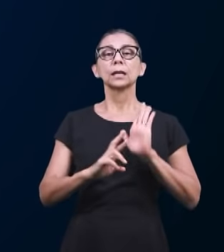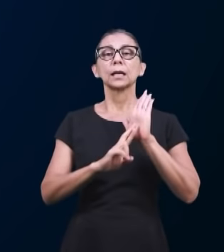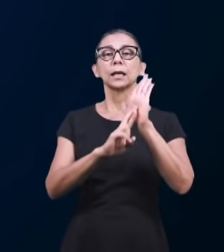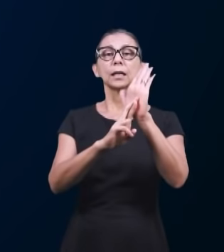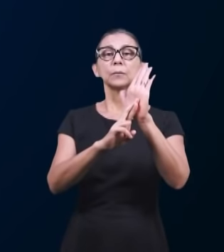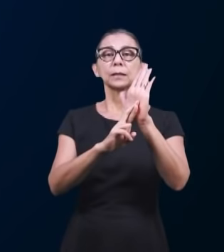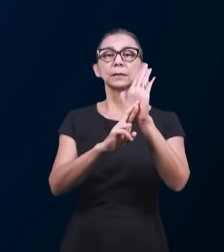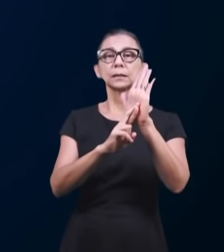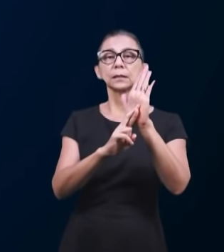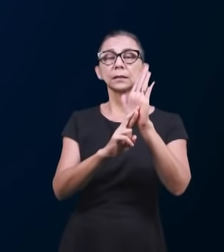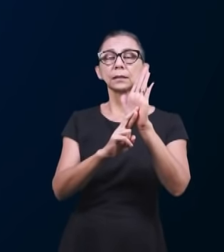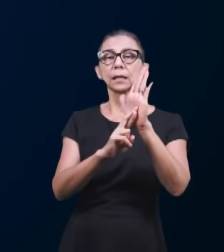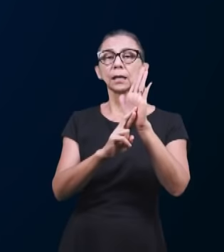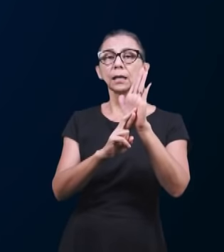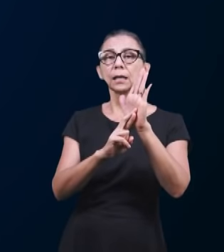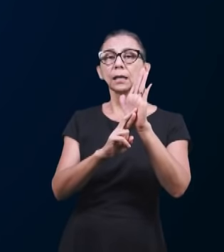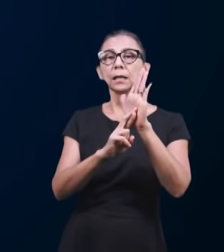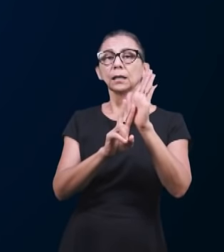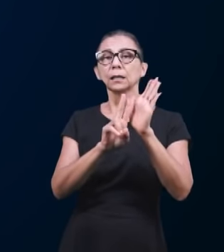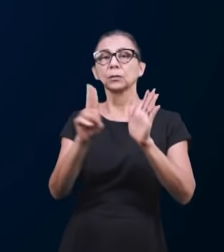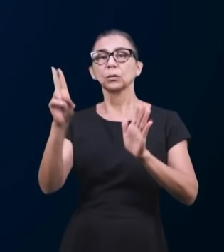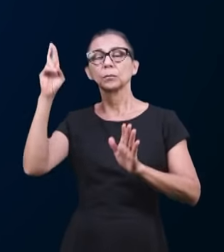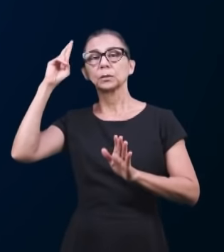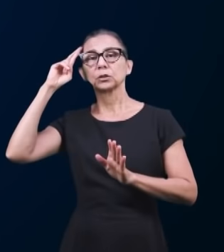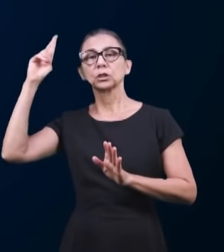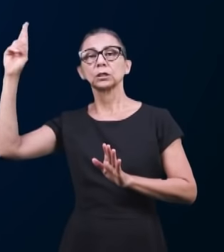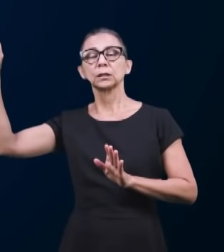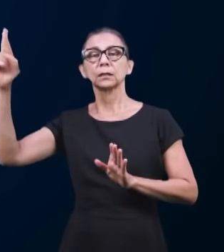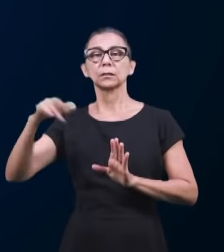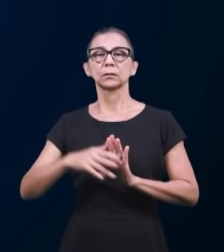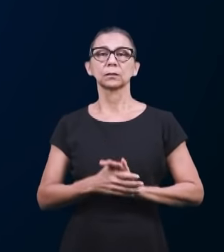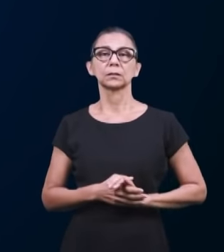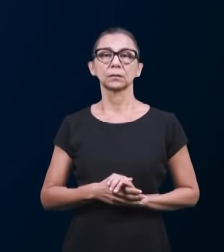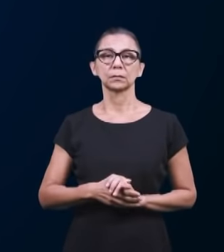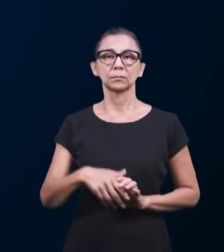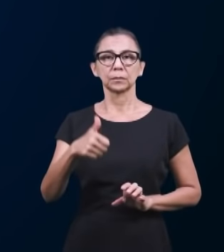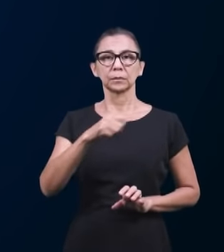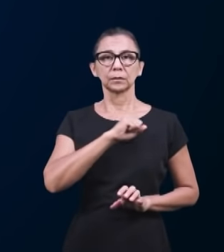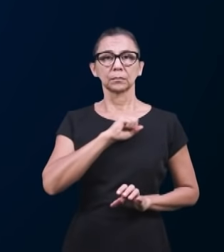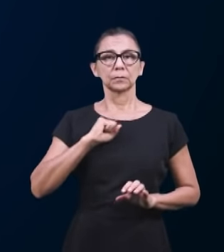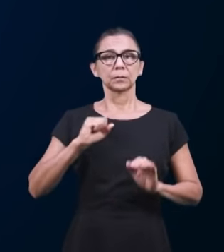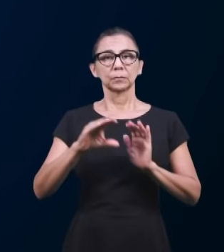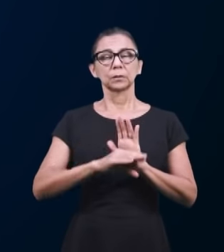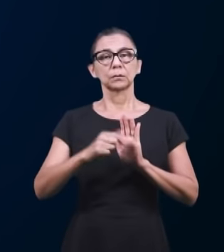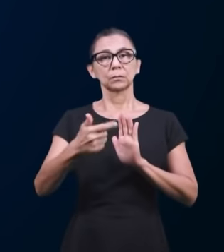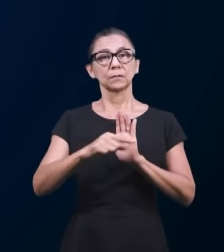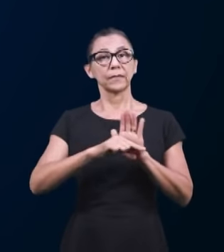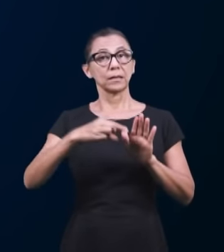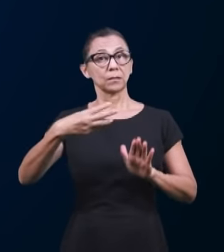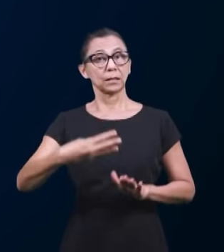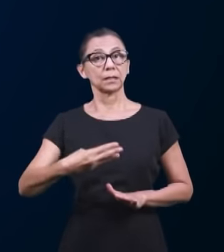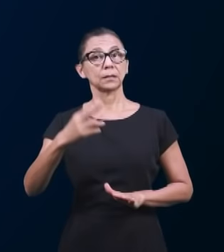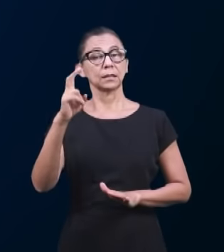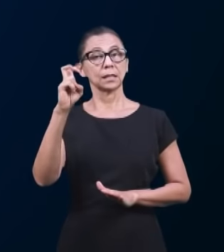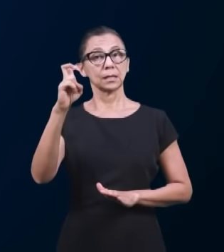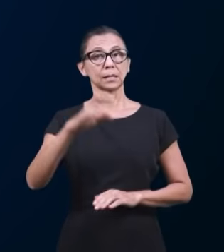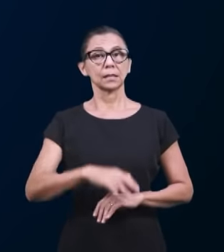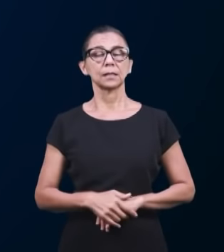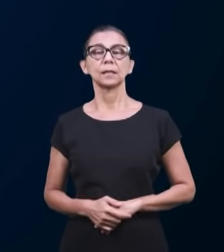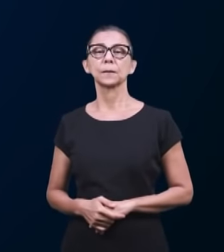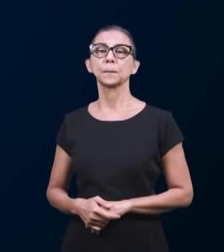seu nome. Percebemos isso em 1 Samuel, capítulo 2, verso 35. E